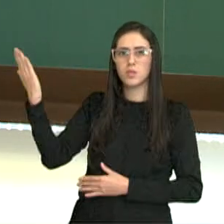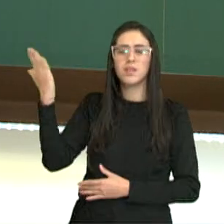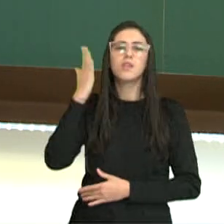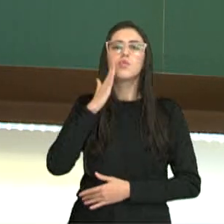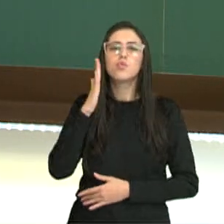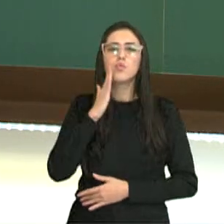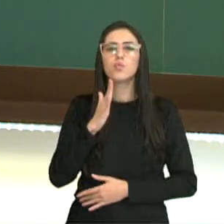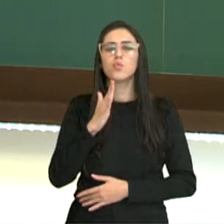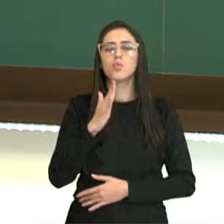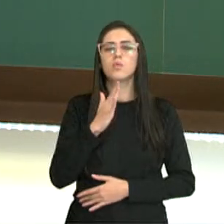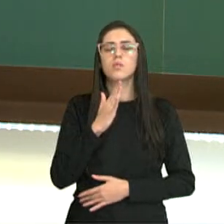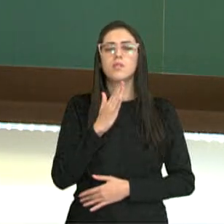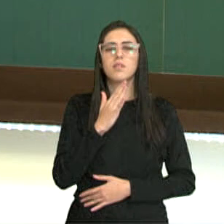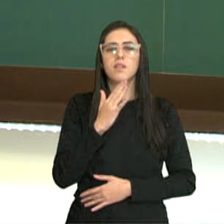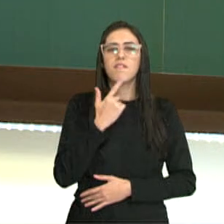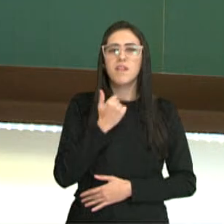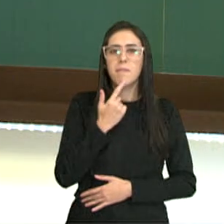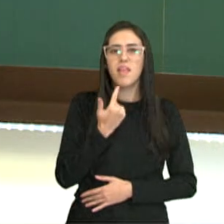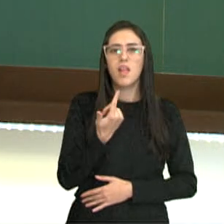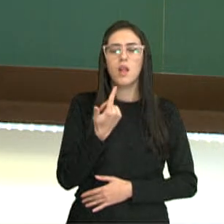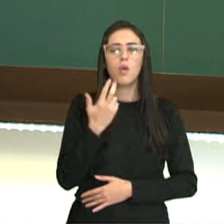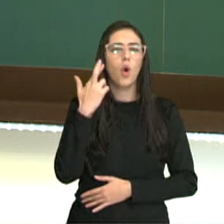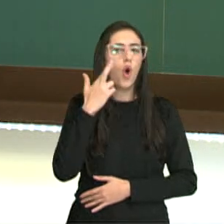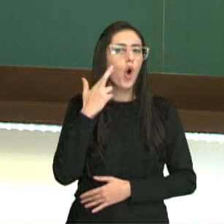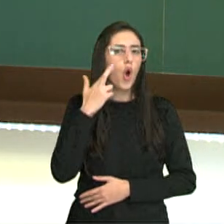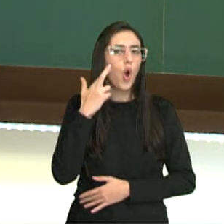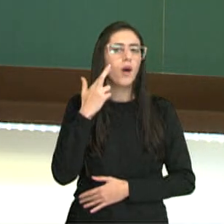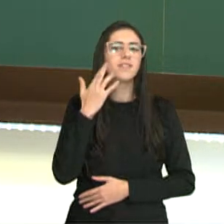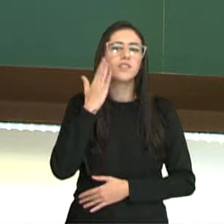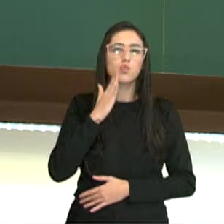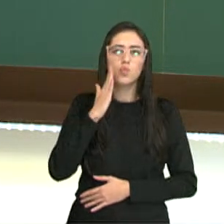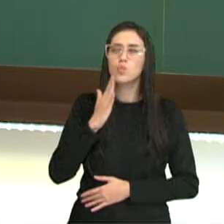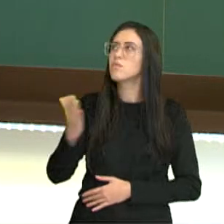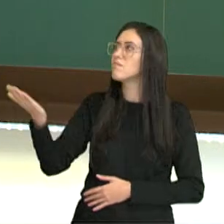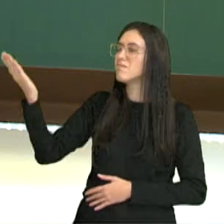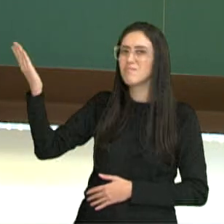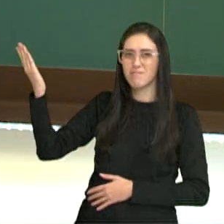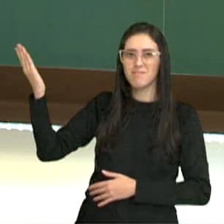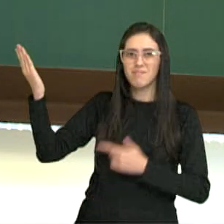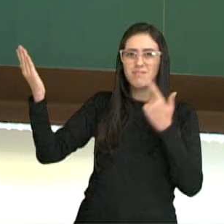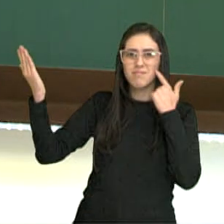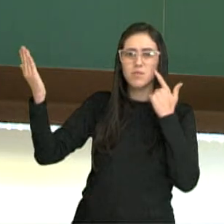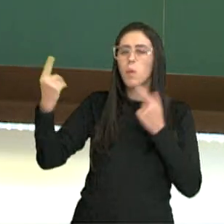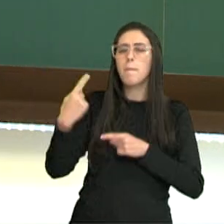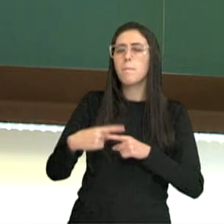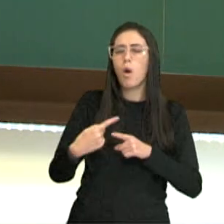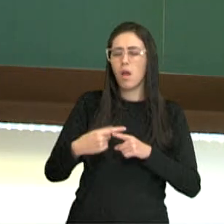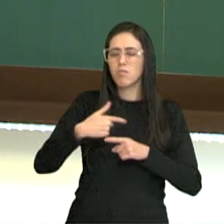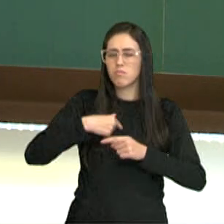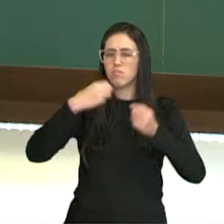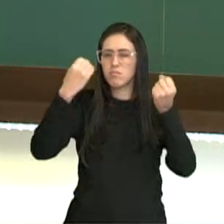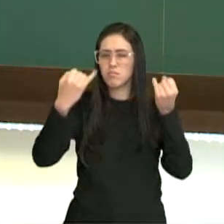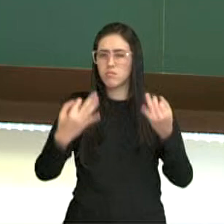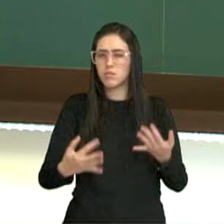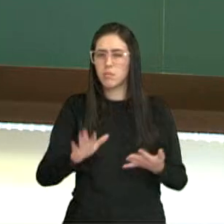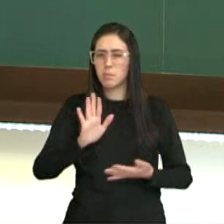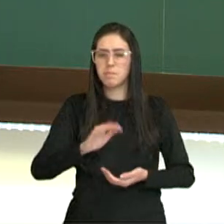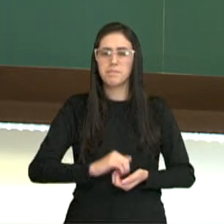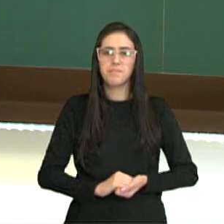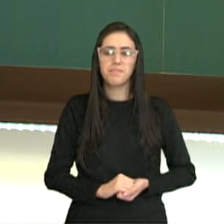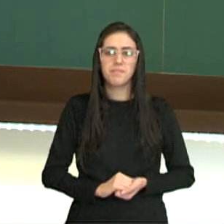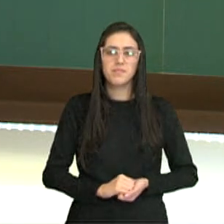azul. Aqui uma rosa e azul de novo. Por quê? Já nós vamos conferir por que que isso